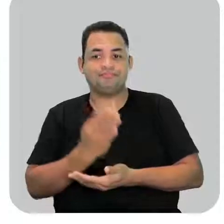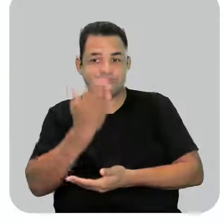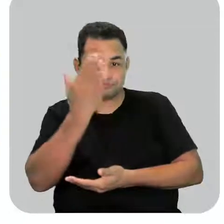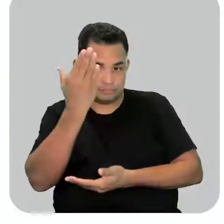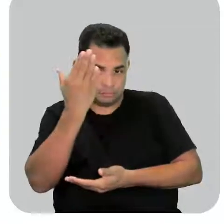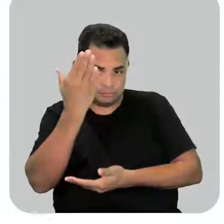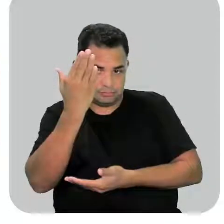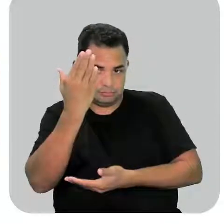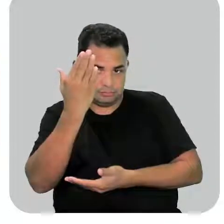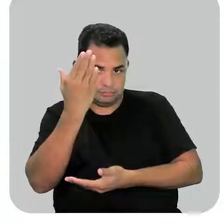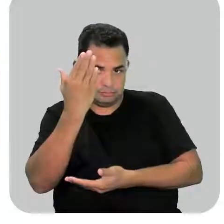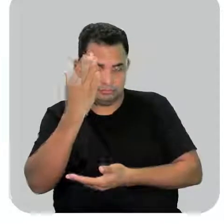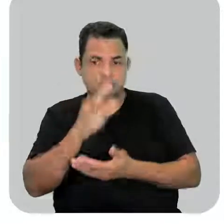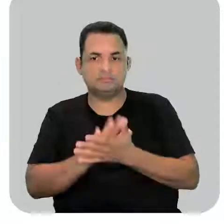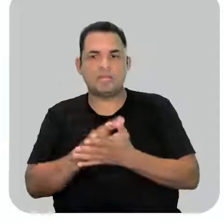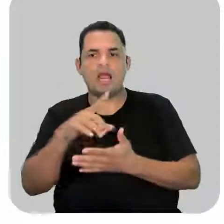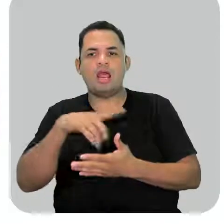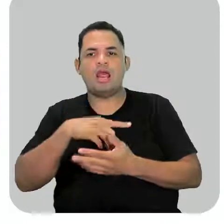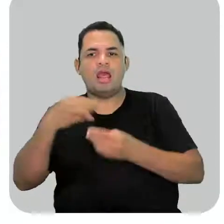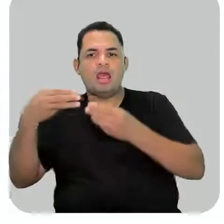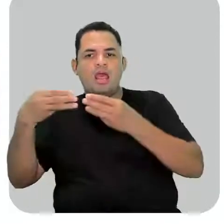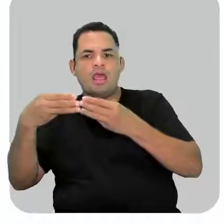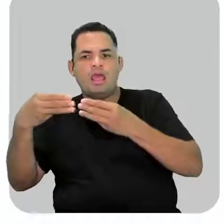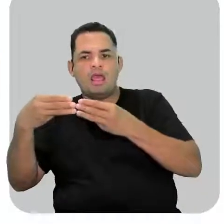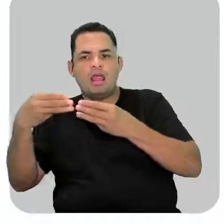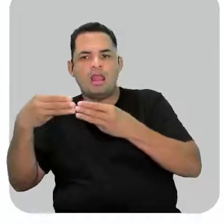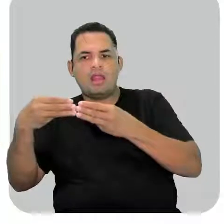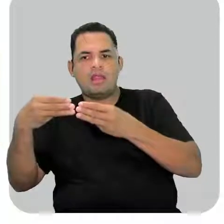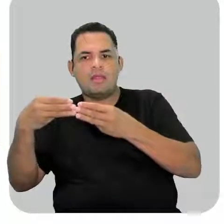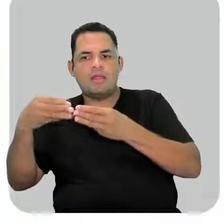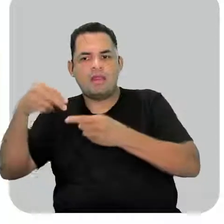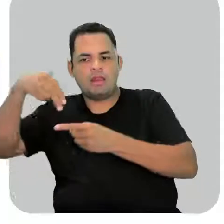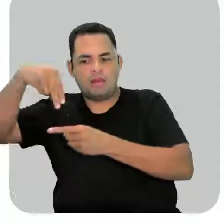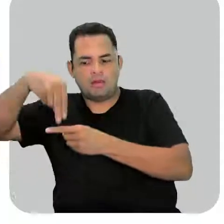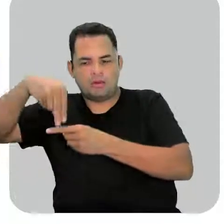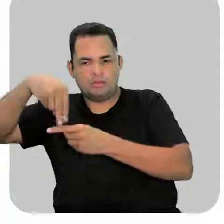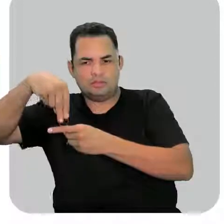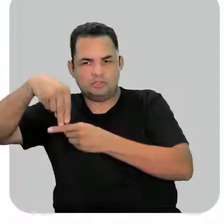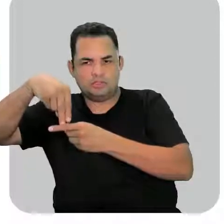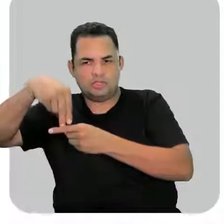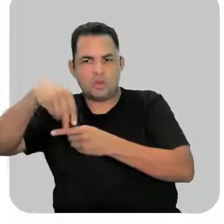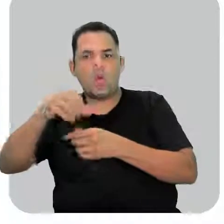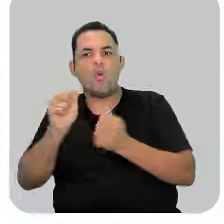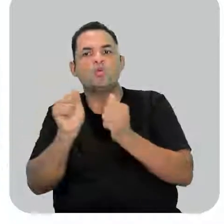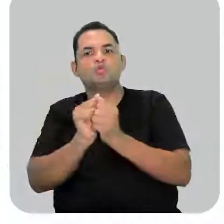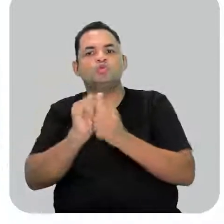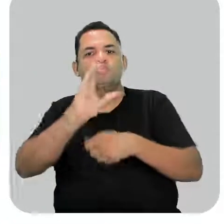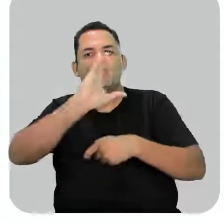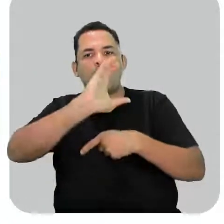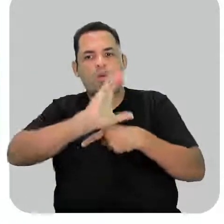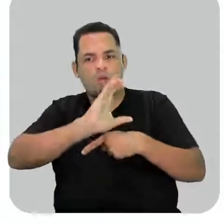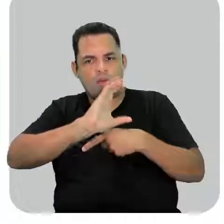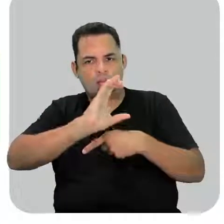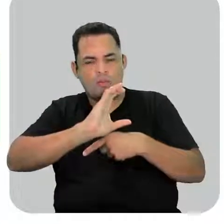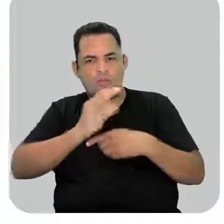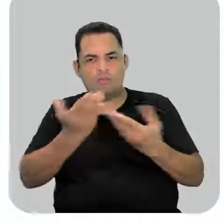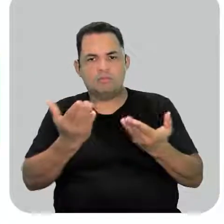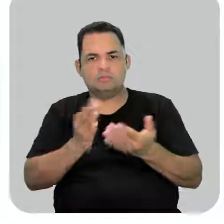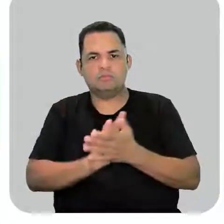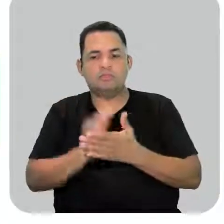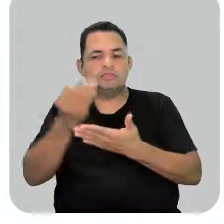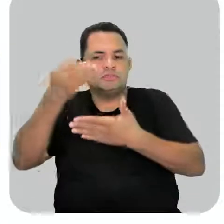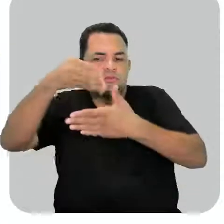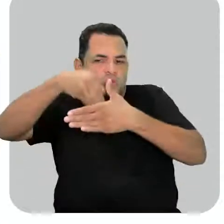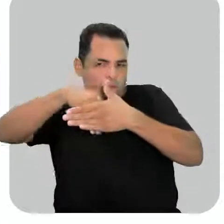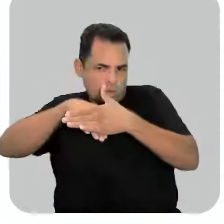aqui que a gente está vendo, tripla, entre o carbono e o nitrogênio, pode ser ocultada no